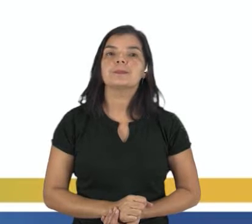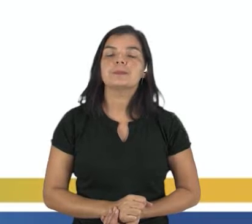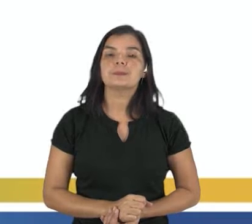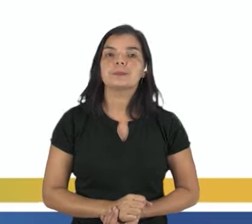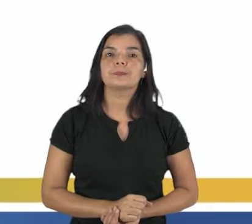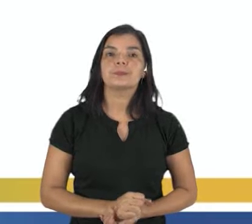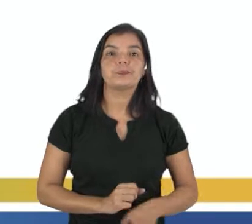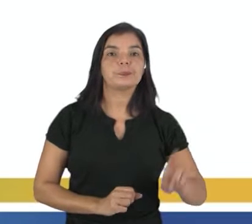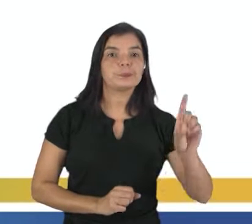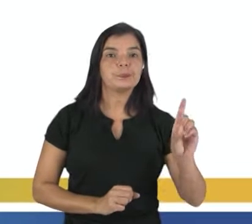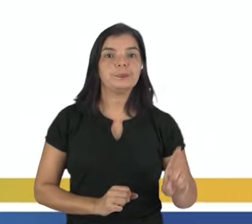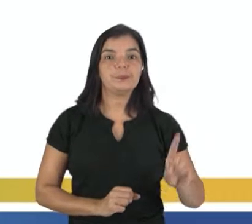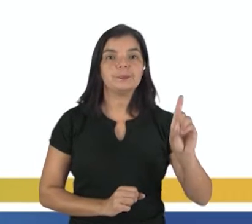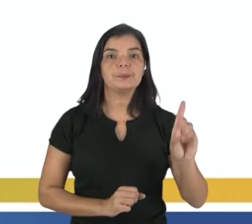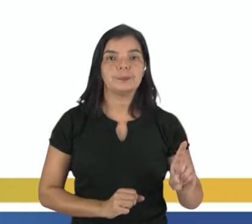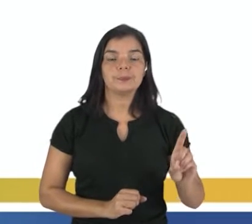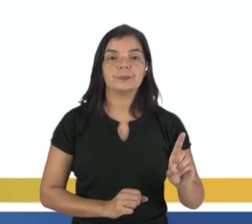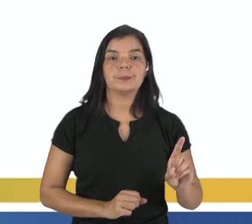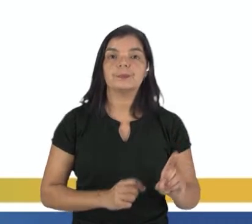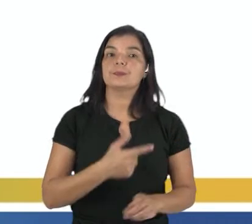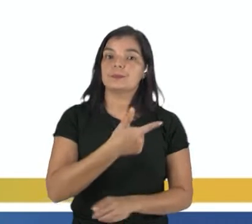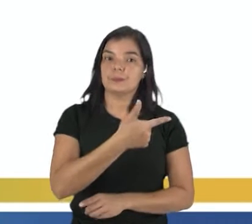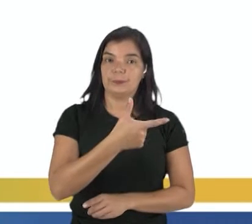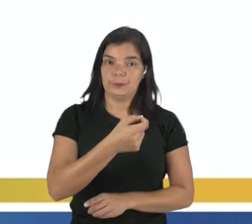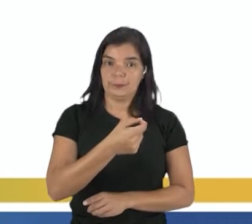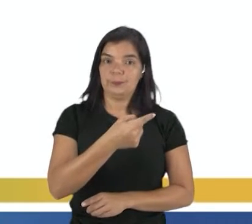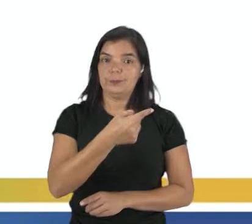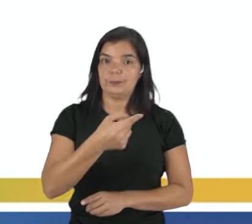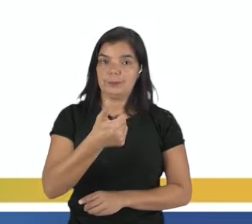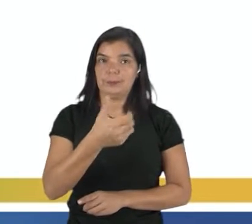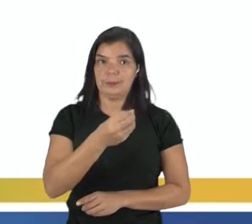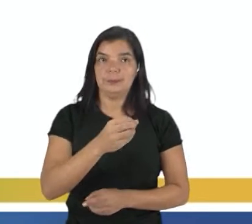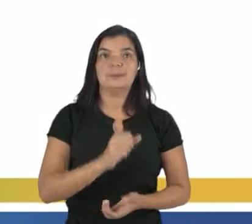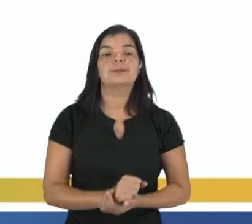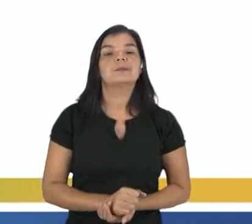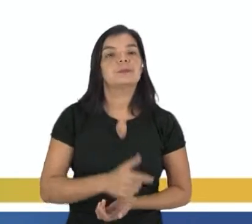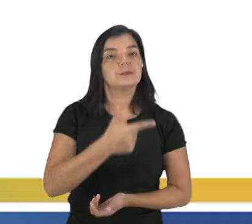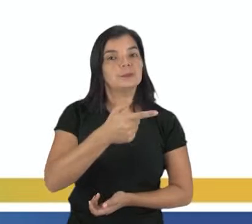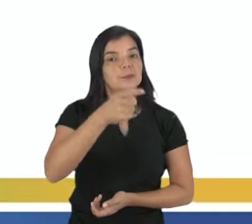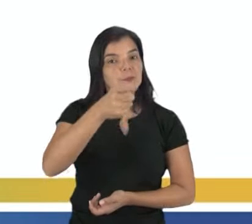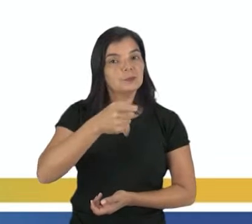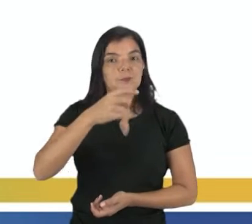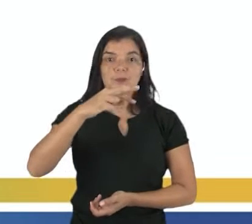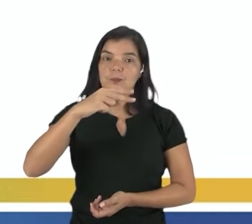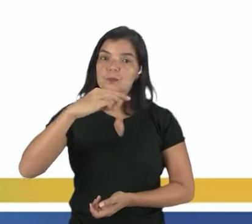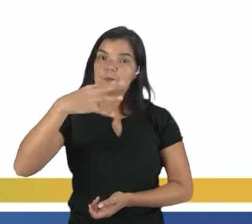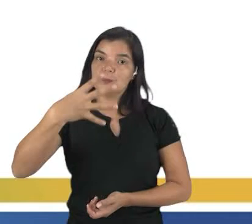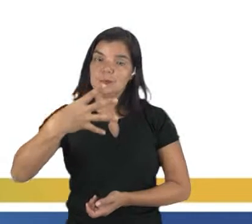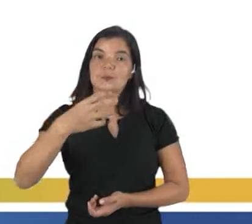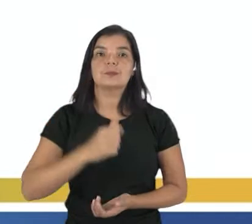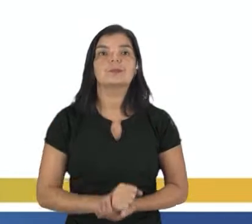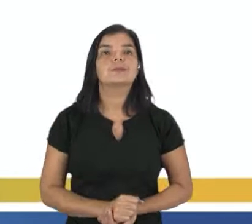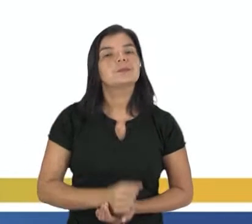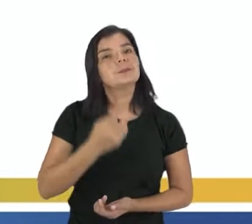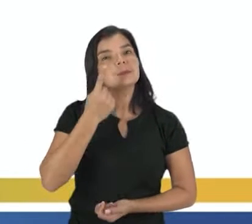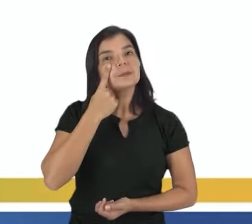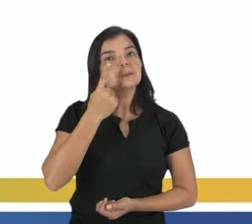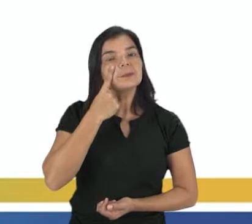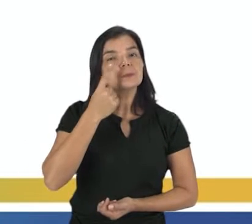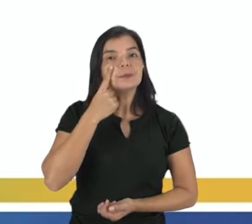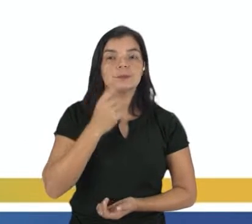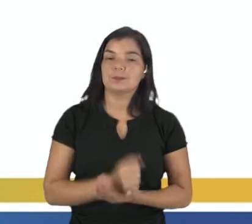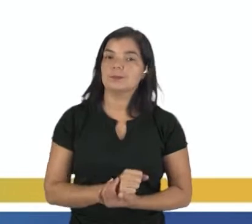né direito você pode fazer 20 - 16 então fica 2 x = 4 agora eu vou